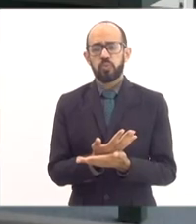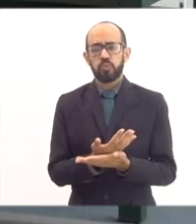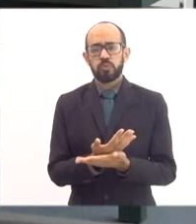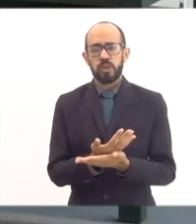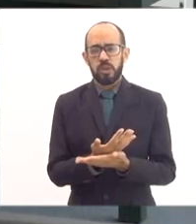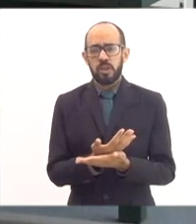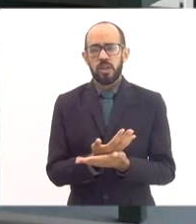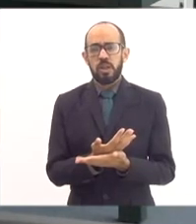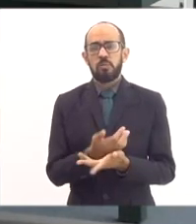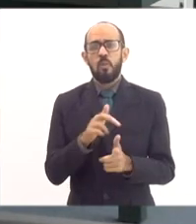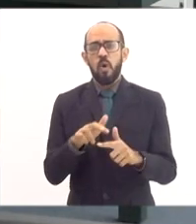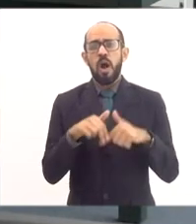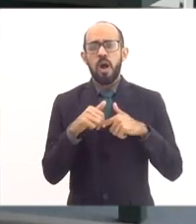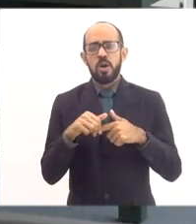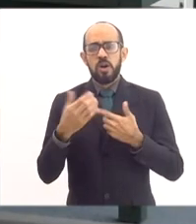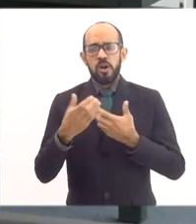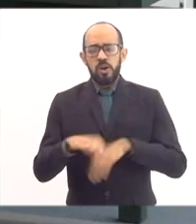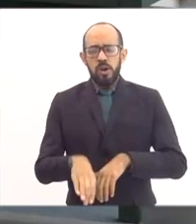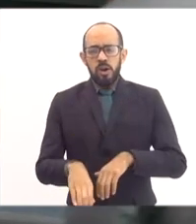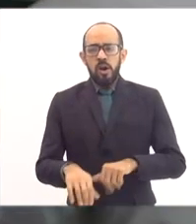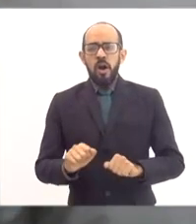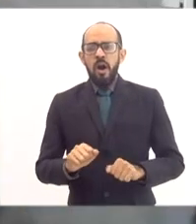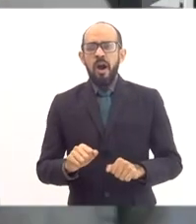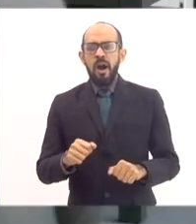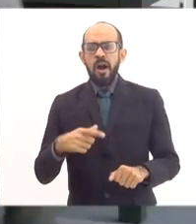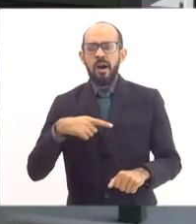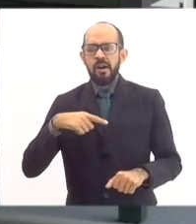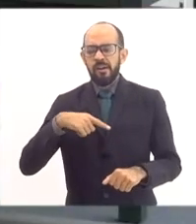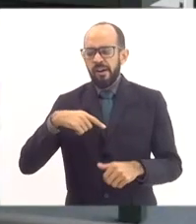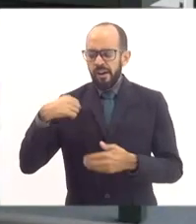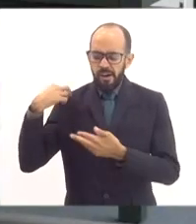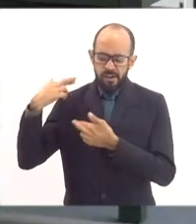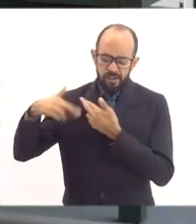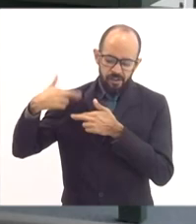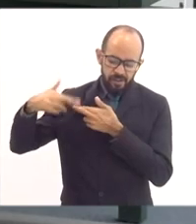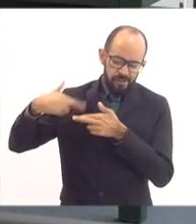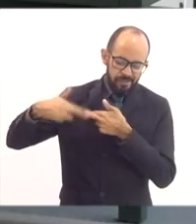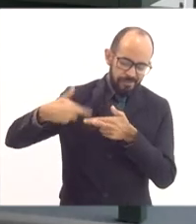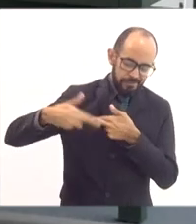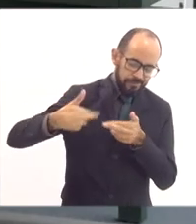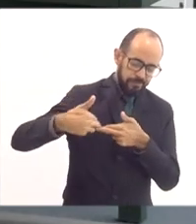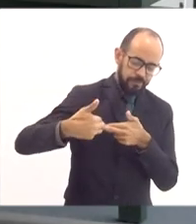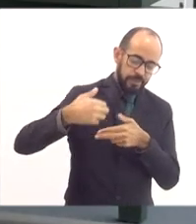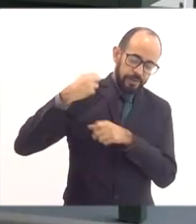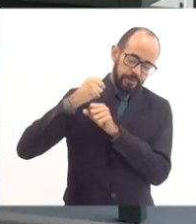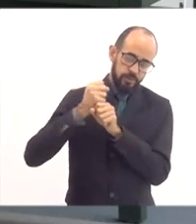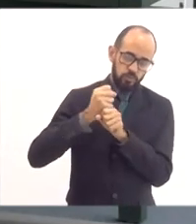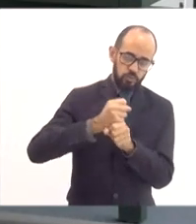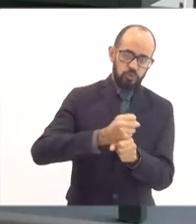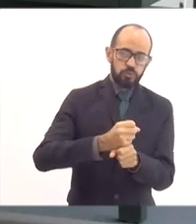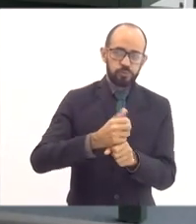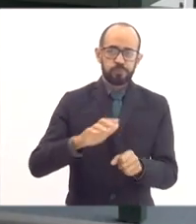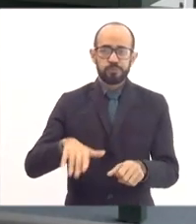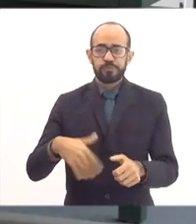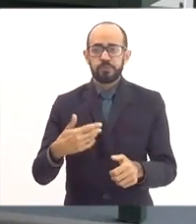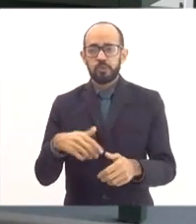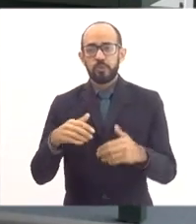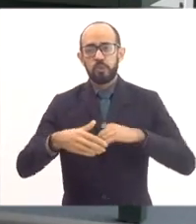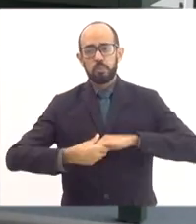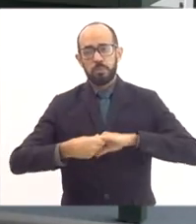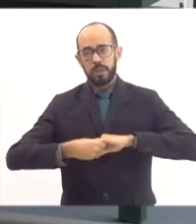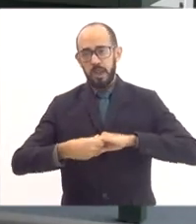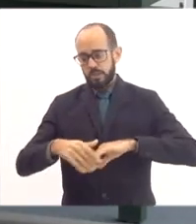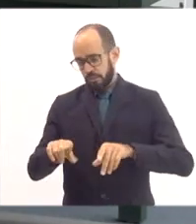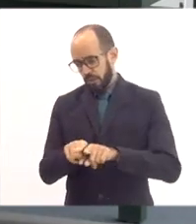razão dos concursos que vêm se enrolando ao longo de tantos anos. Cumprimentando também o nosso